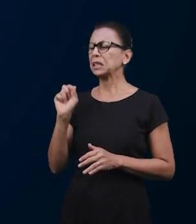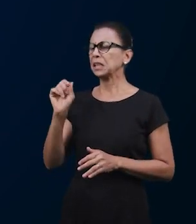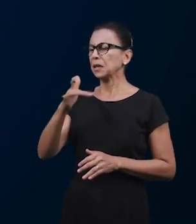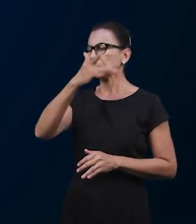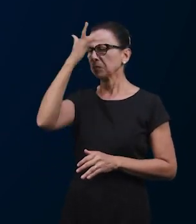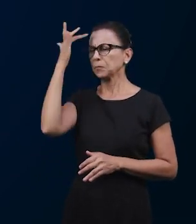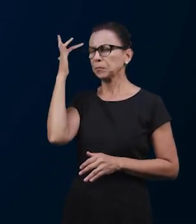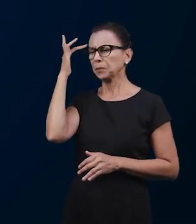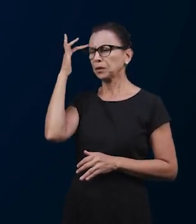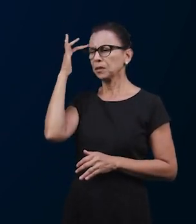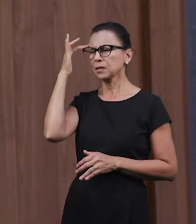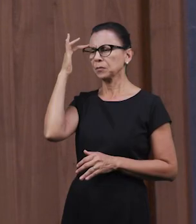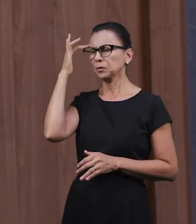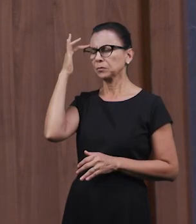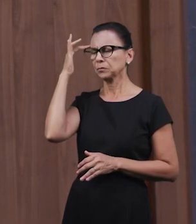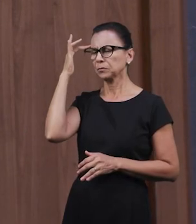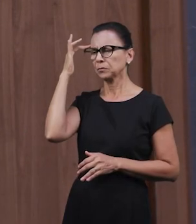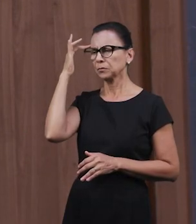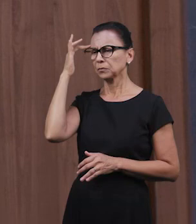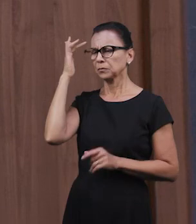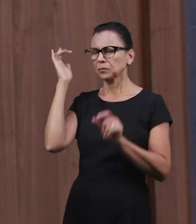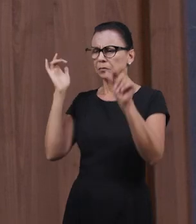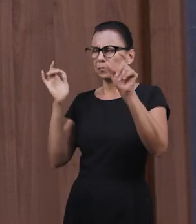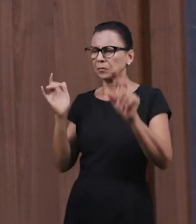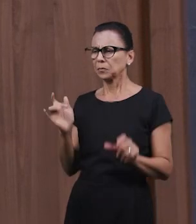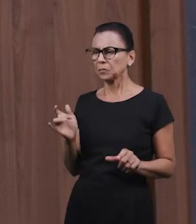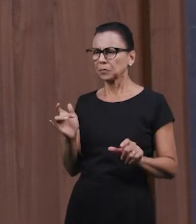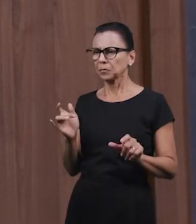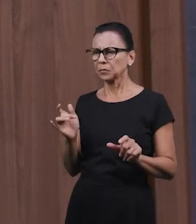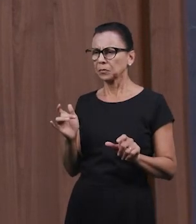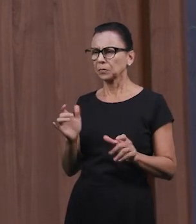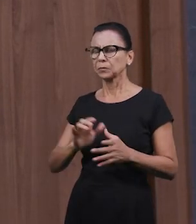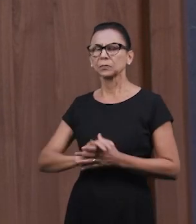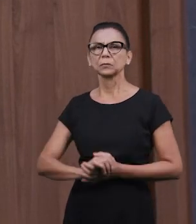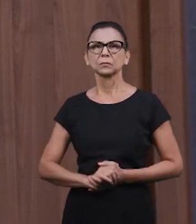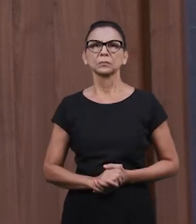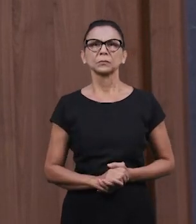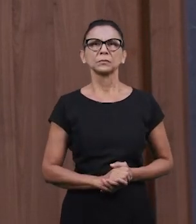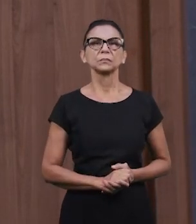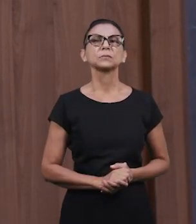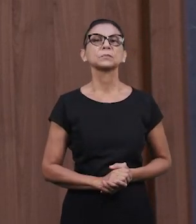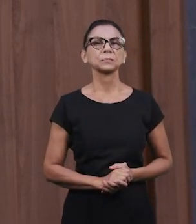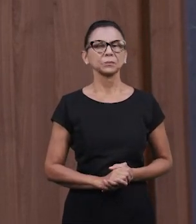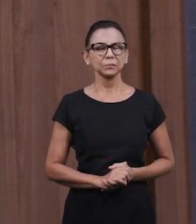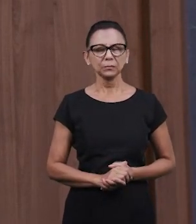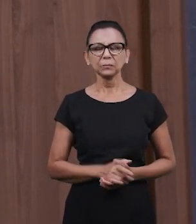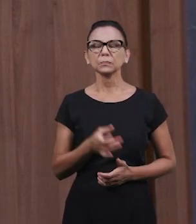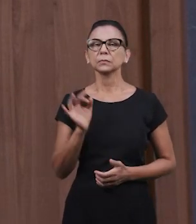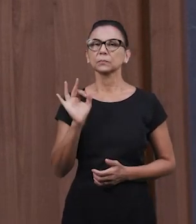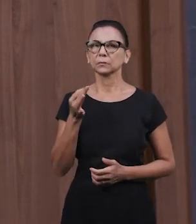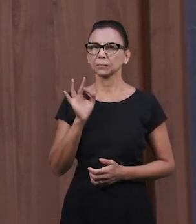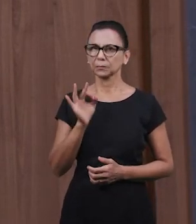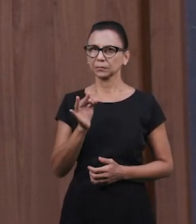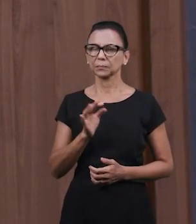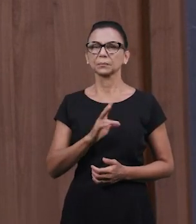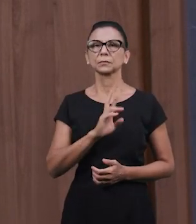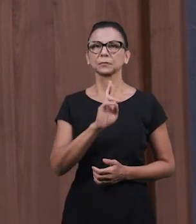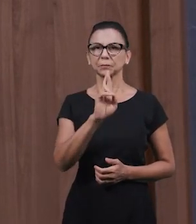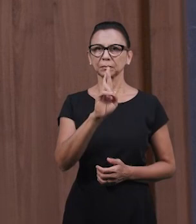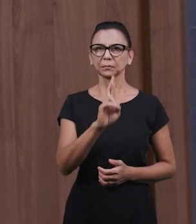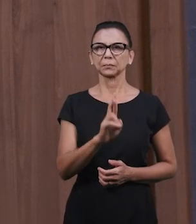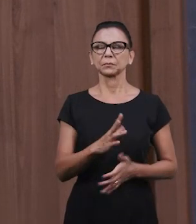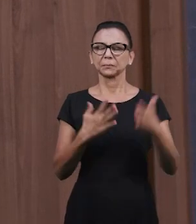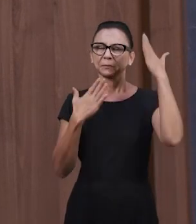próximo? A paz do Senhor. Amém, Mateus. Obrigado pela sua resposta. Foi muito correta a sua colocação feita.